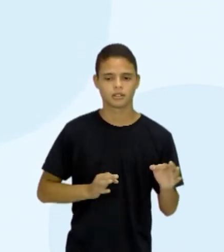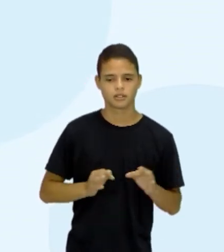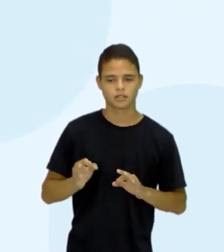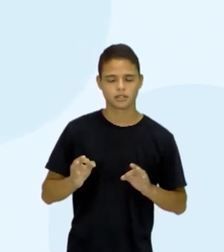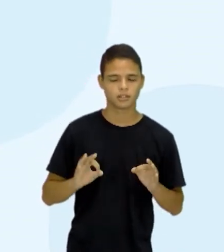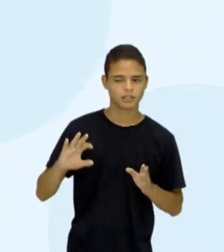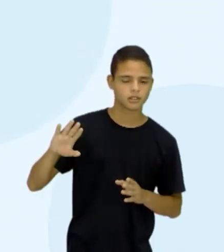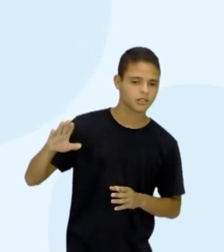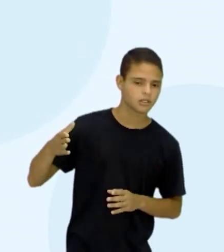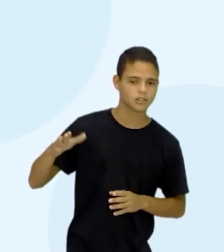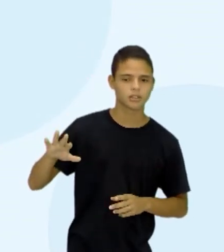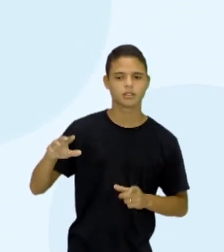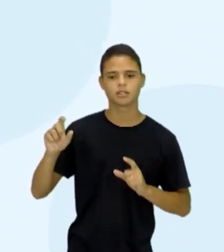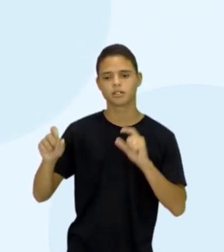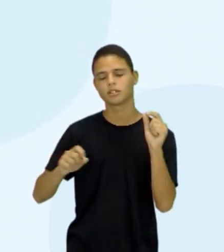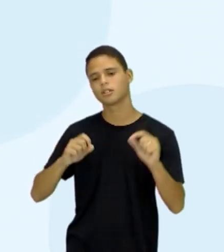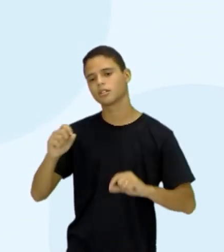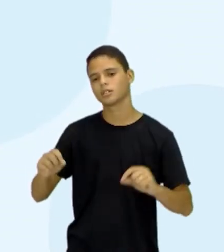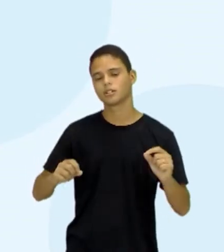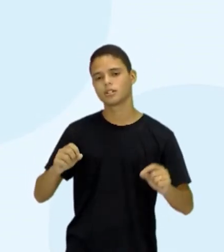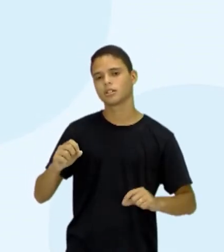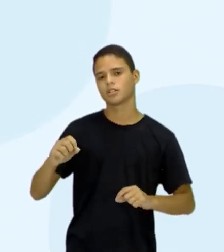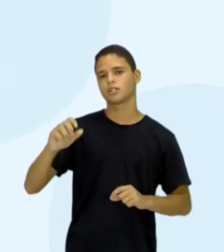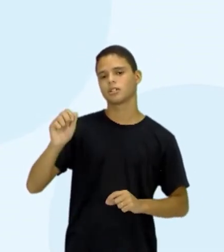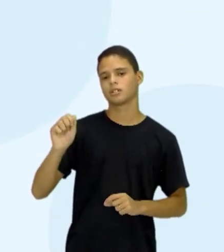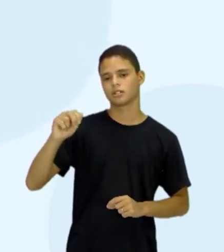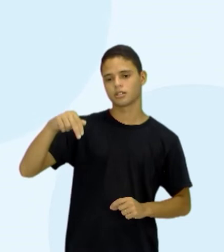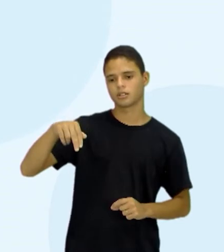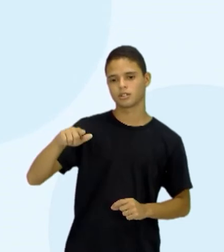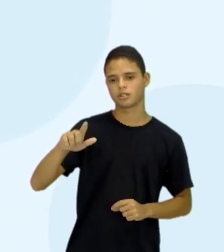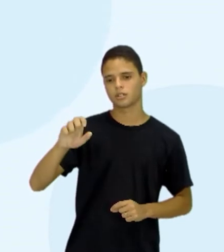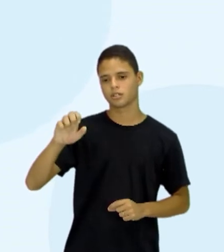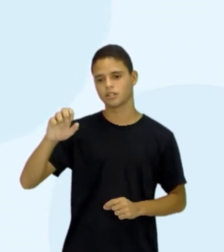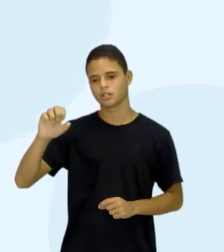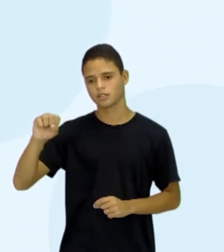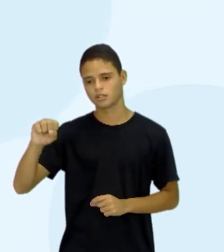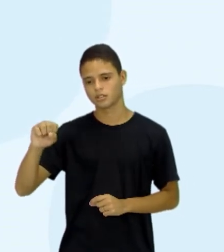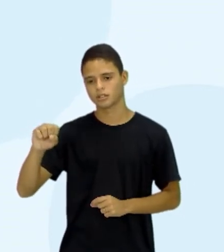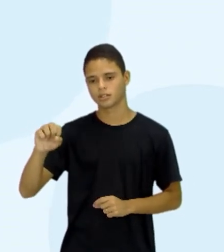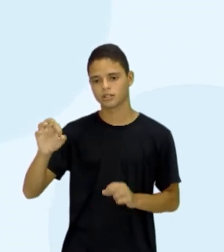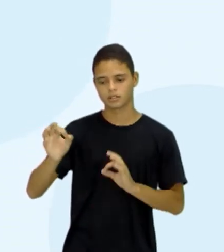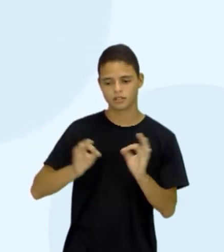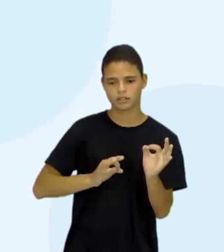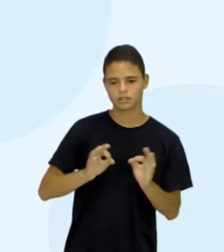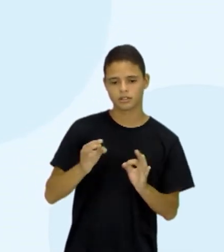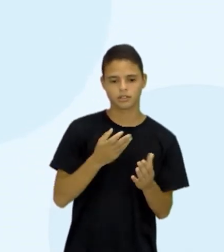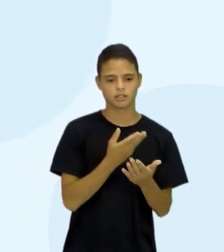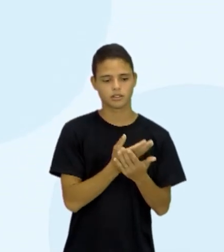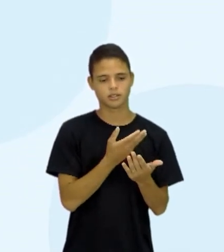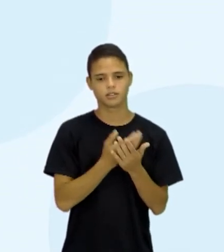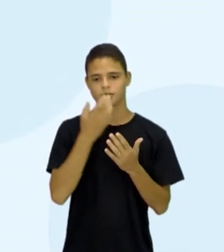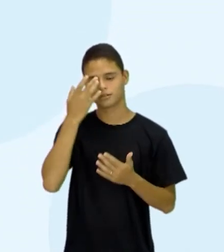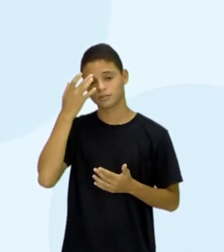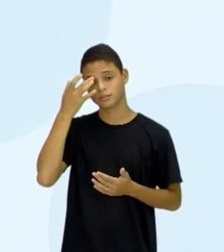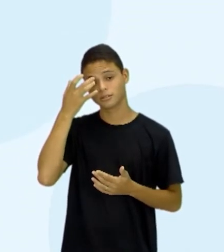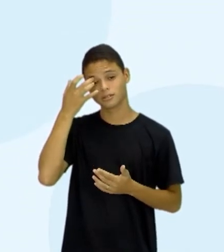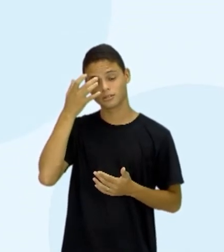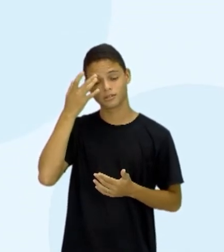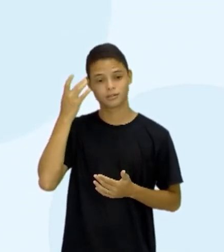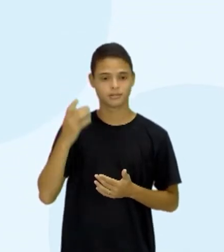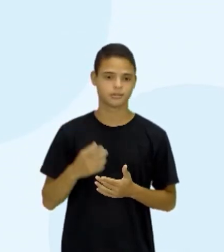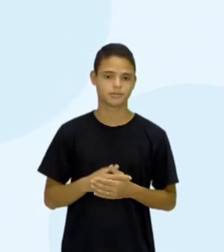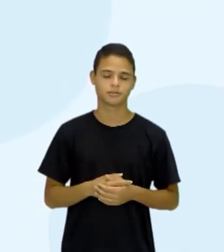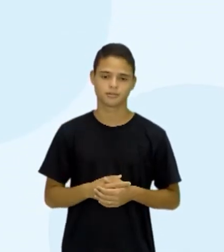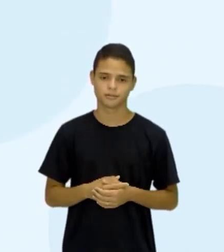mais ou menos o que seria a Cordilheira dos Andes. Isso aqui é ter tempo mesmo de preparar a aula, coisa que a gente não tem, né, Joel?